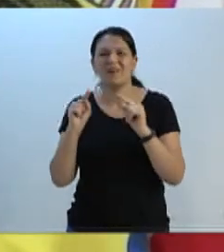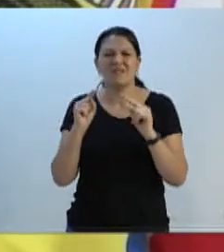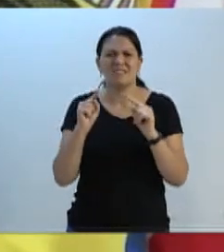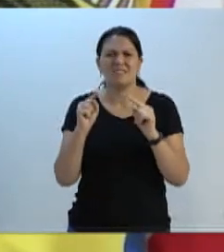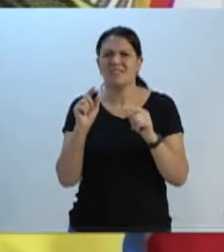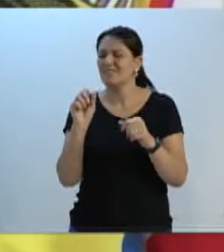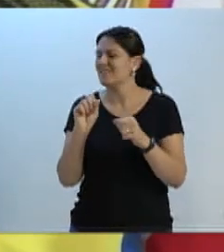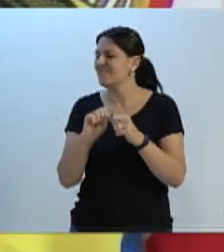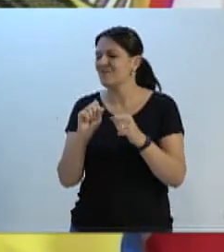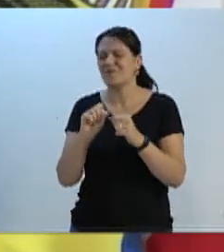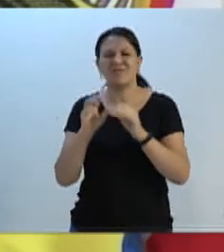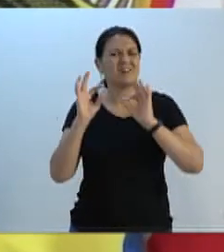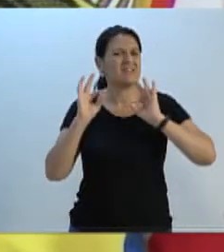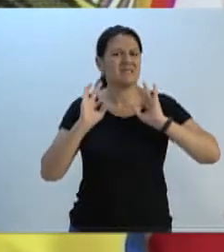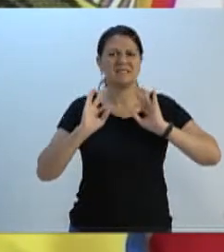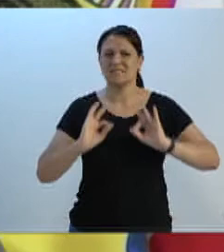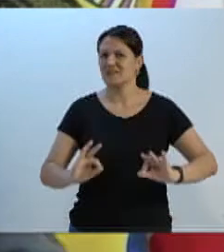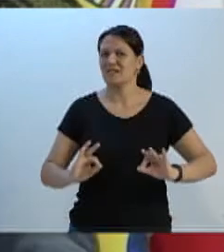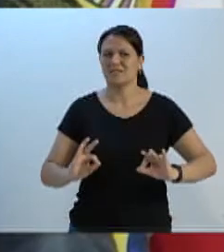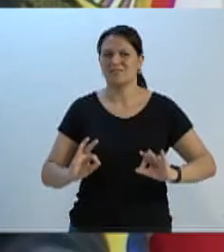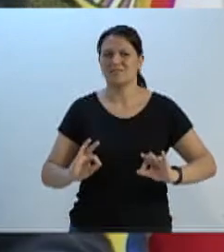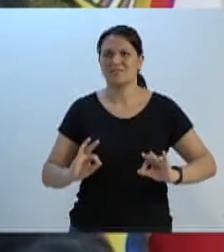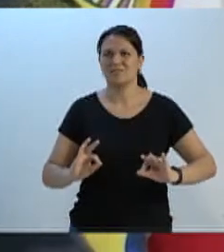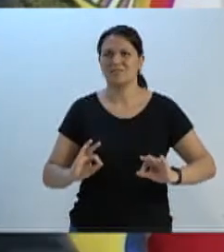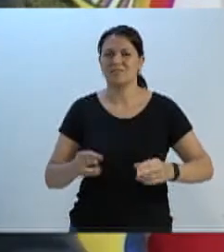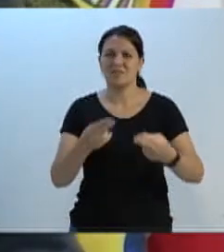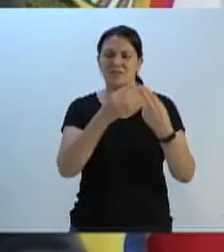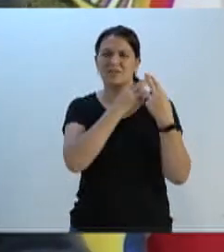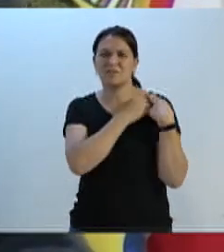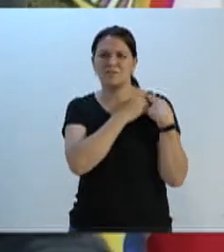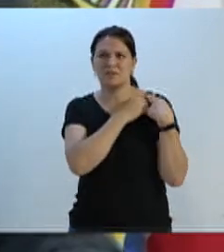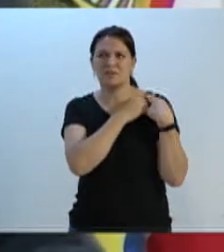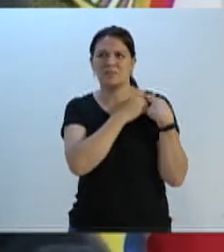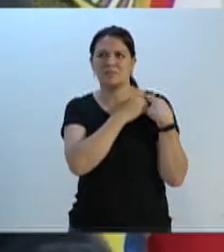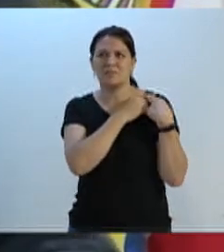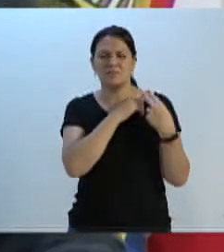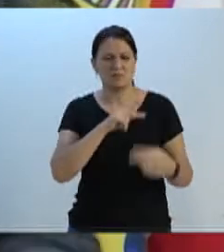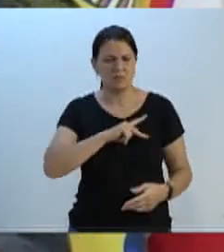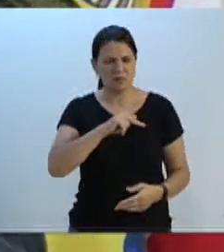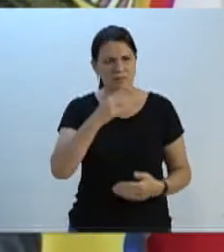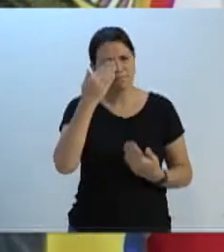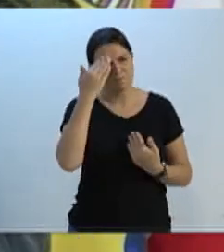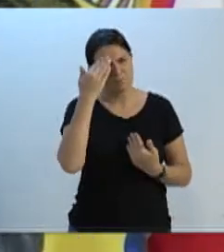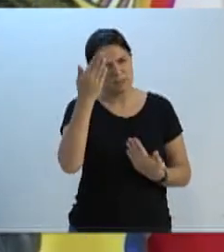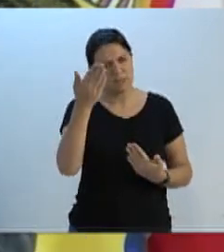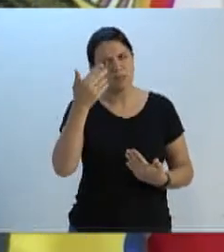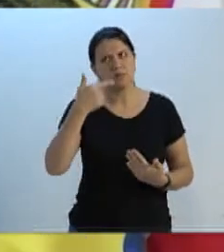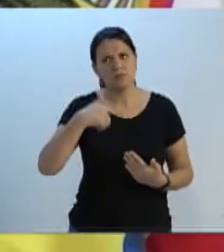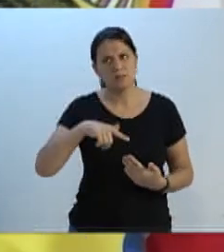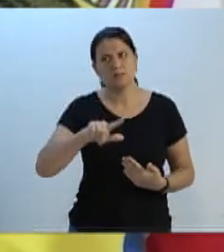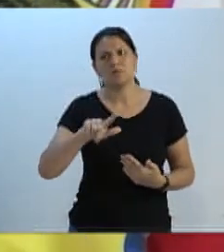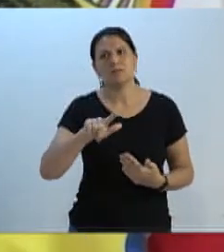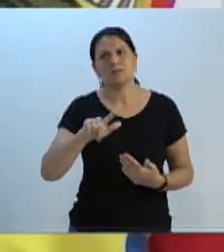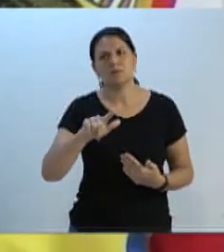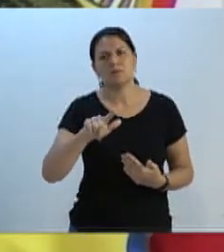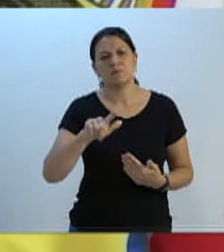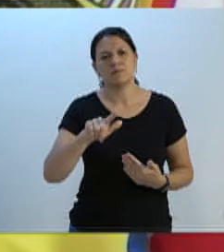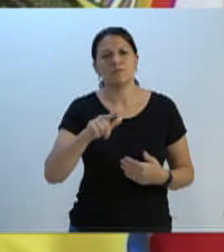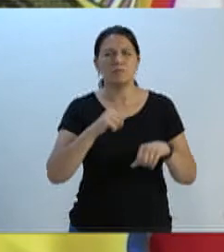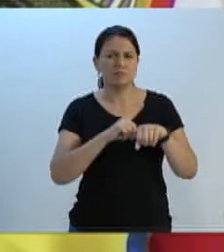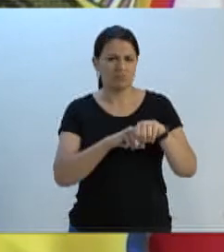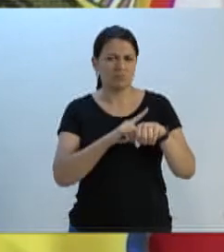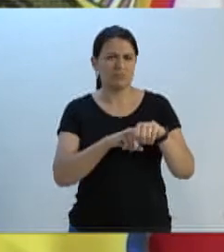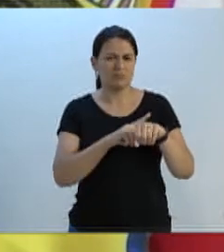faz corretamente a sua parte. Senhor presidente, muito obrigado mais uma vez pela